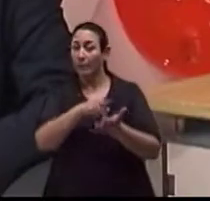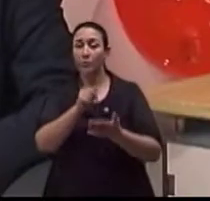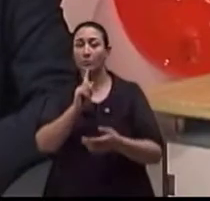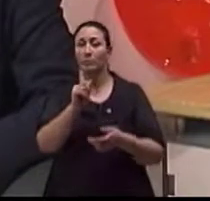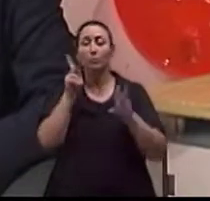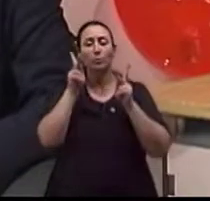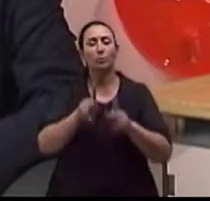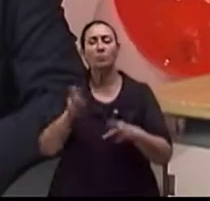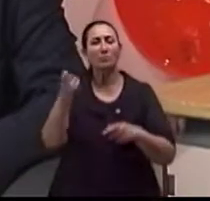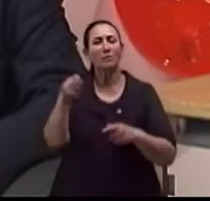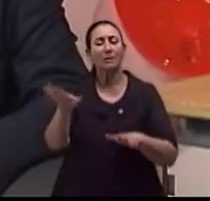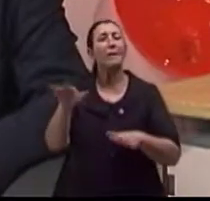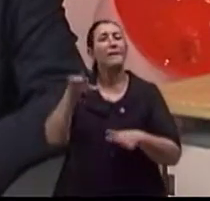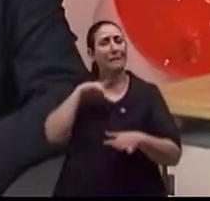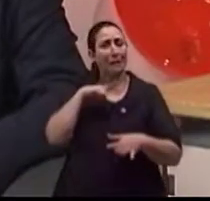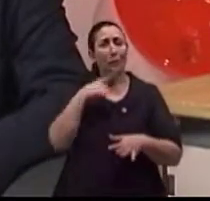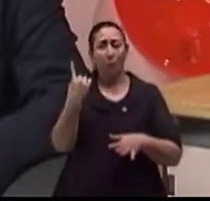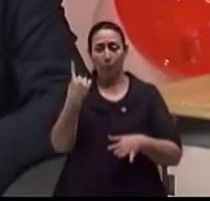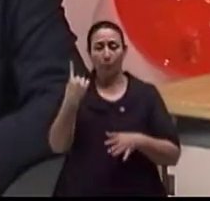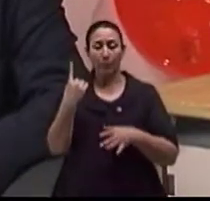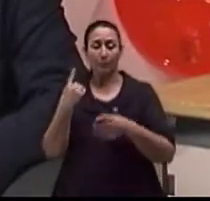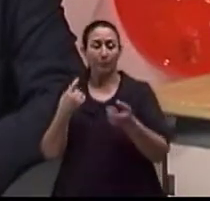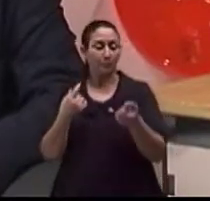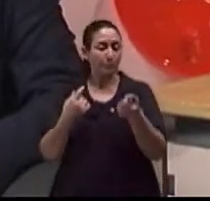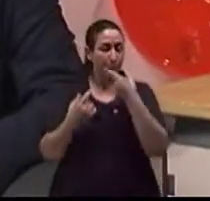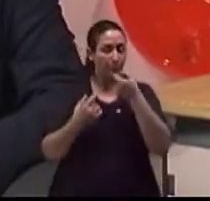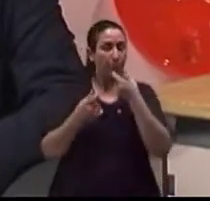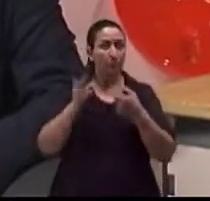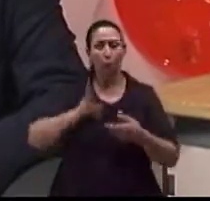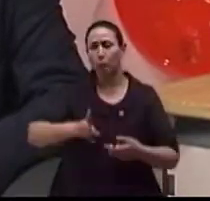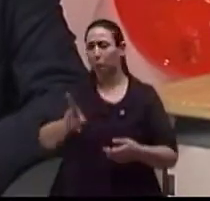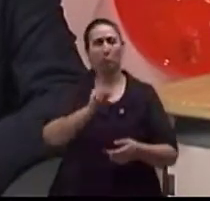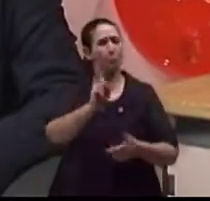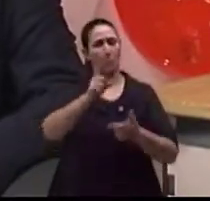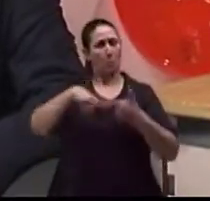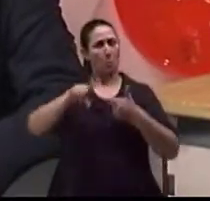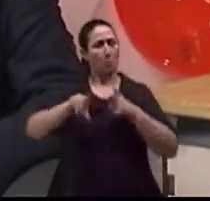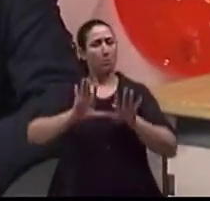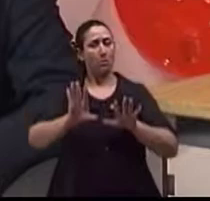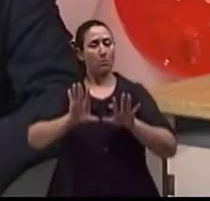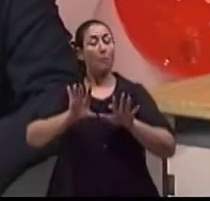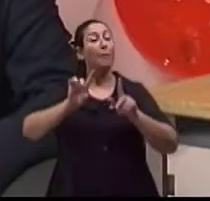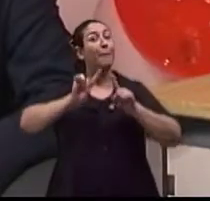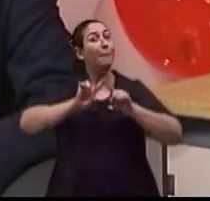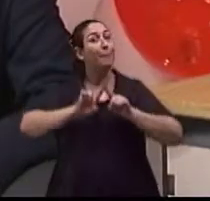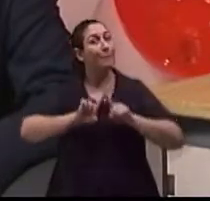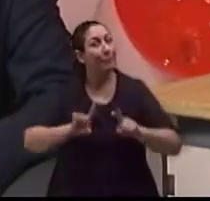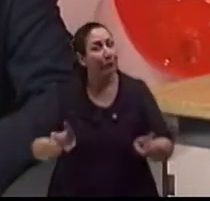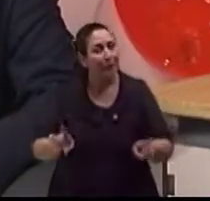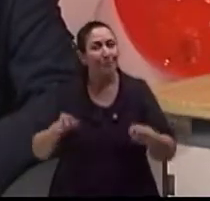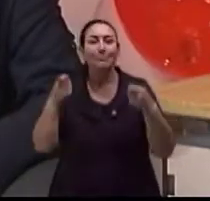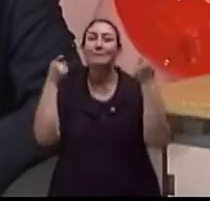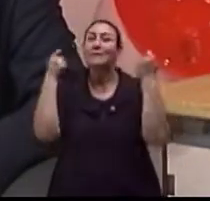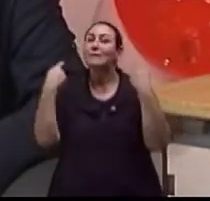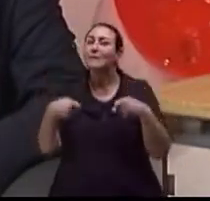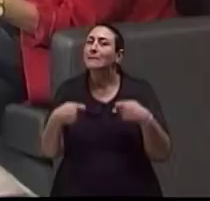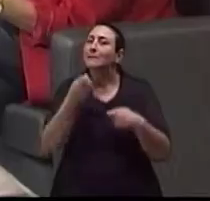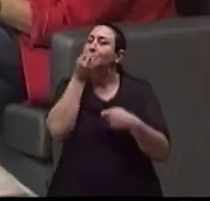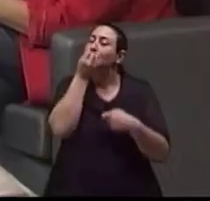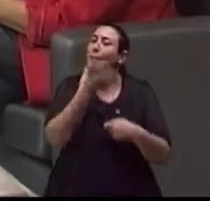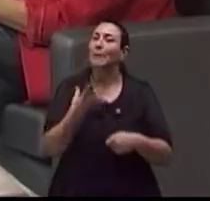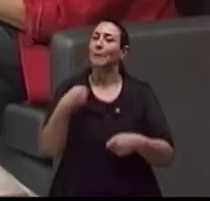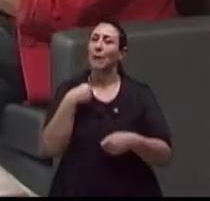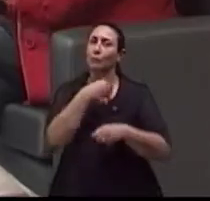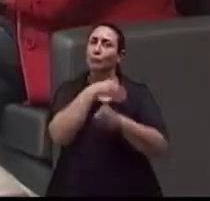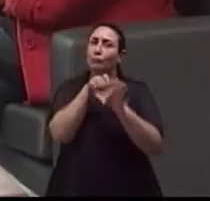que se toma todos os dias ah ah ok então o uso contínuo não é problema desde que bem indicada a que é claro que